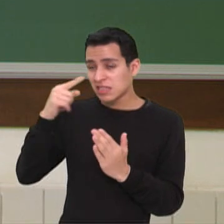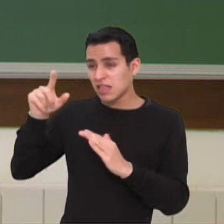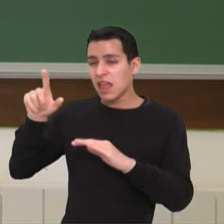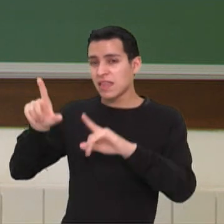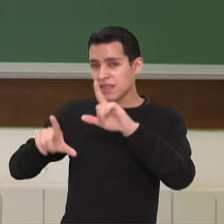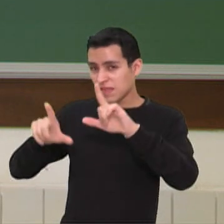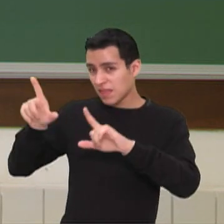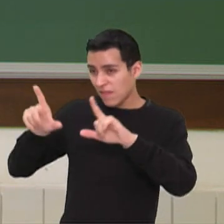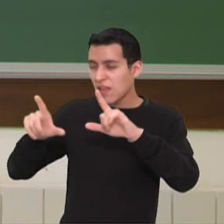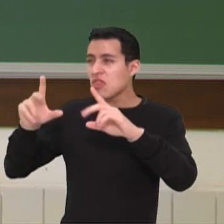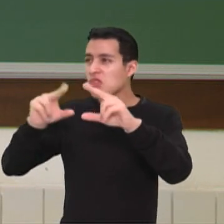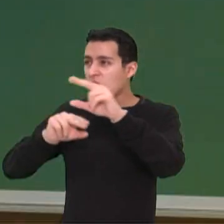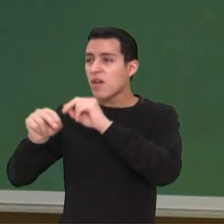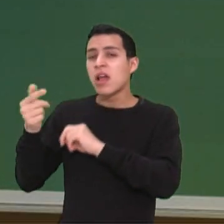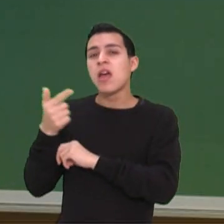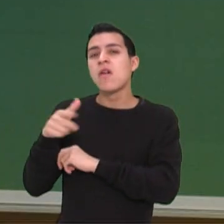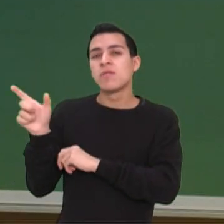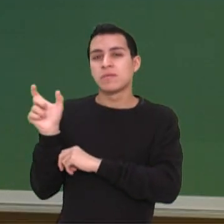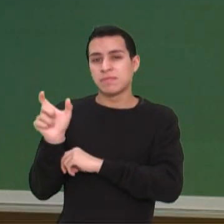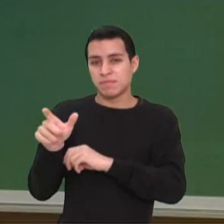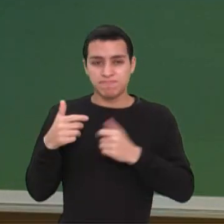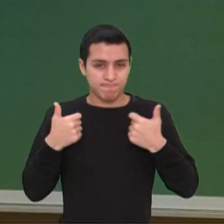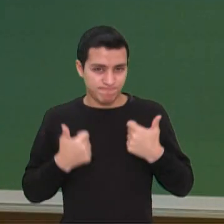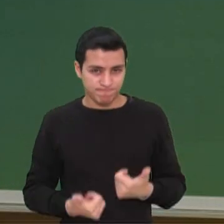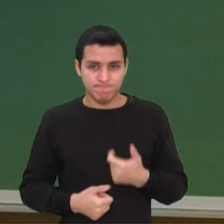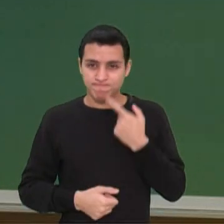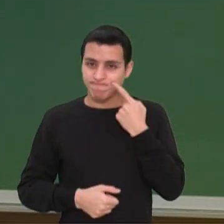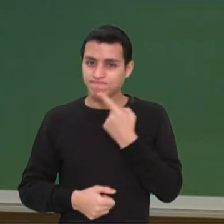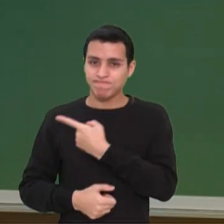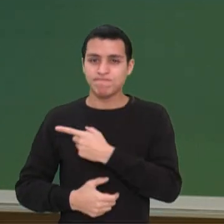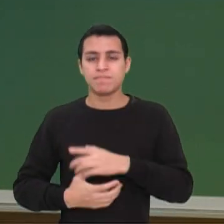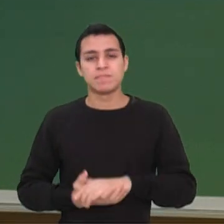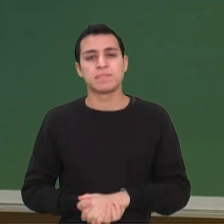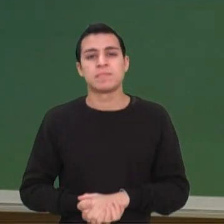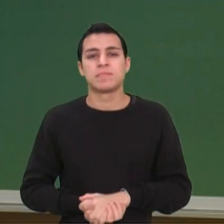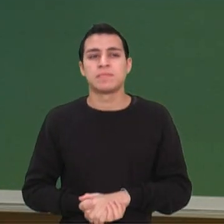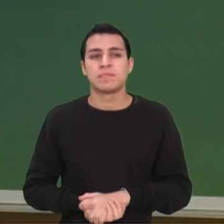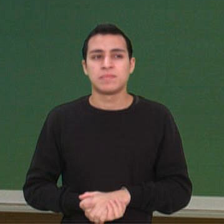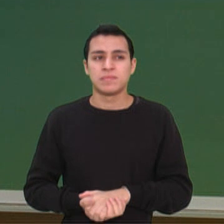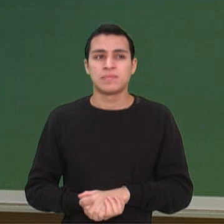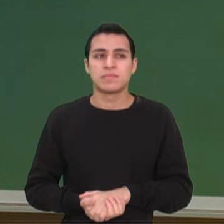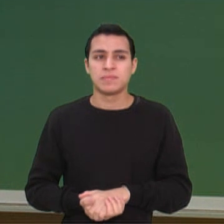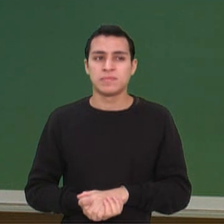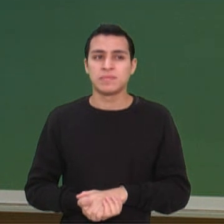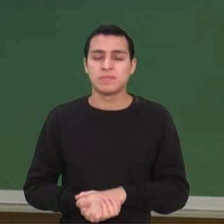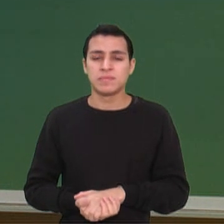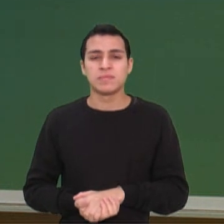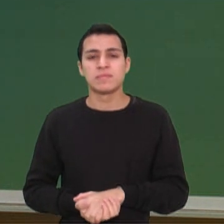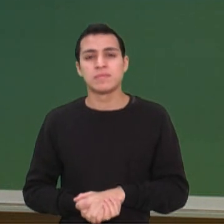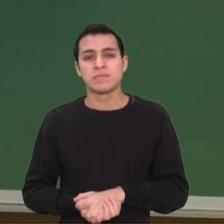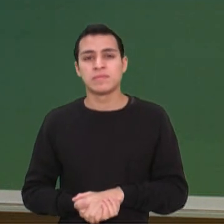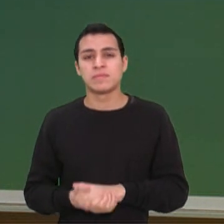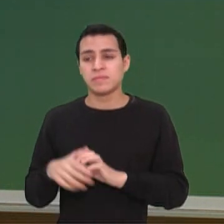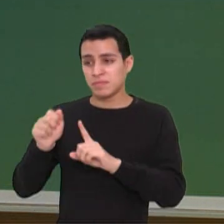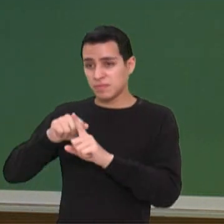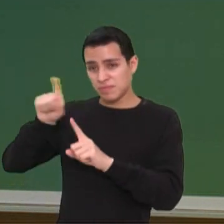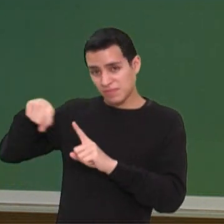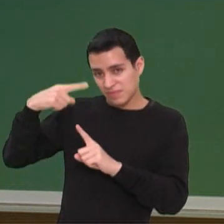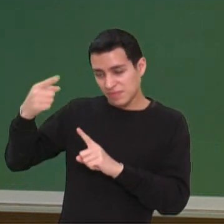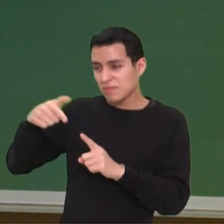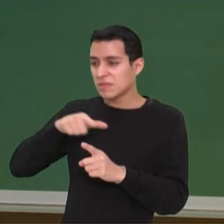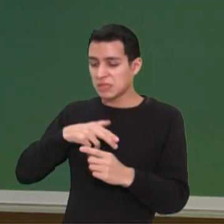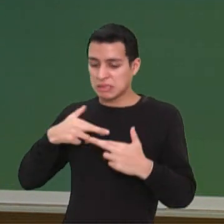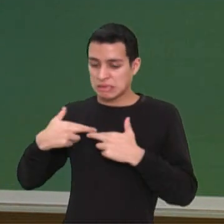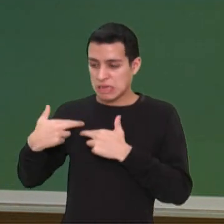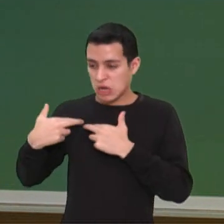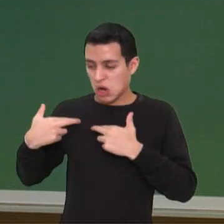opera, ok? Então, nós temos lá, Jason, aquele livro ou aquele romance no mês que vem. It looks really